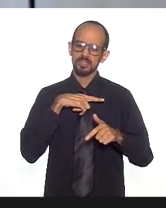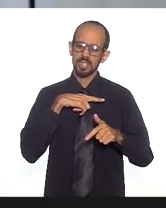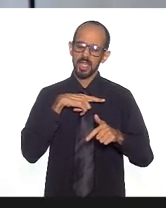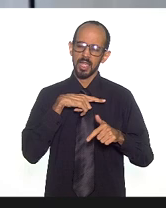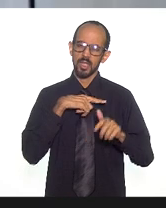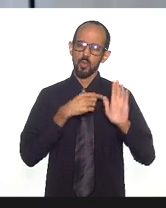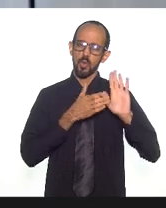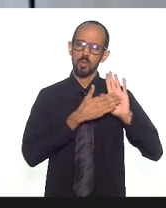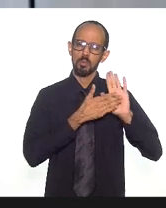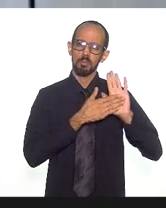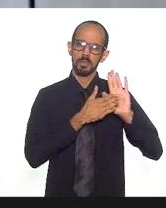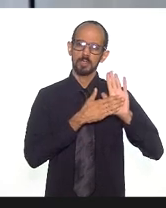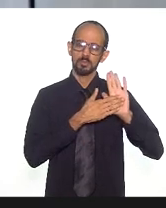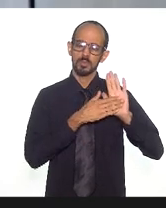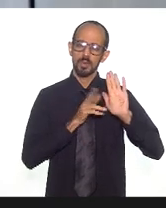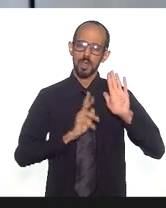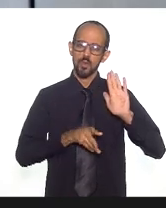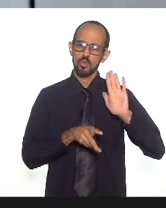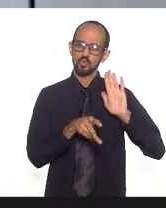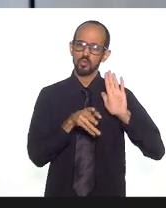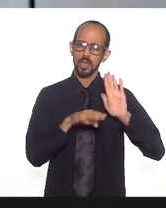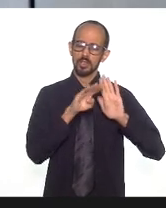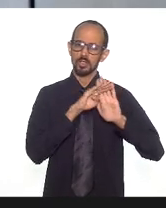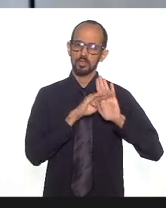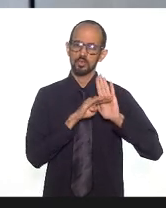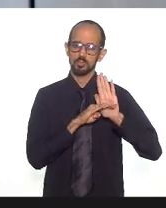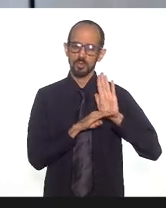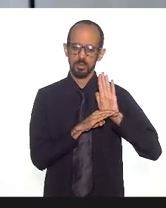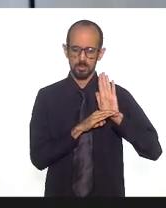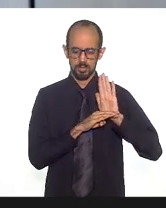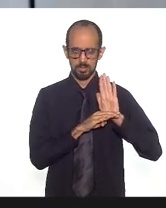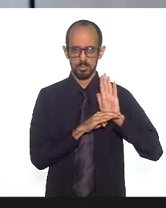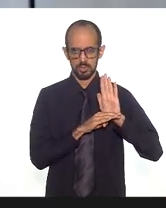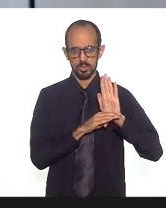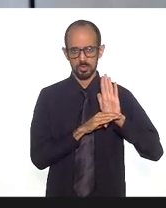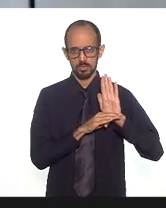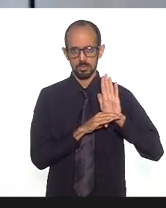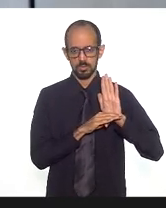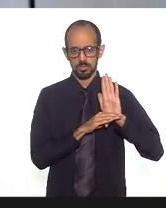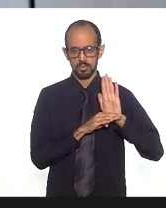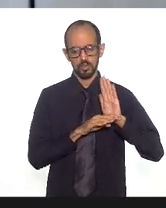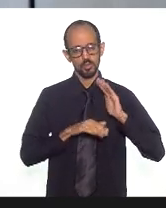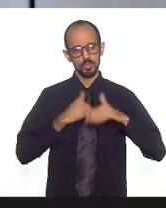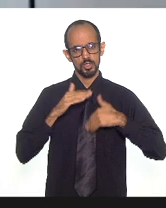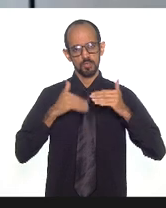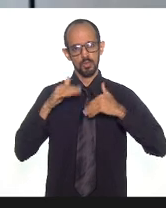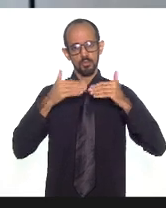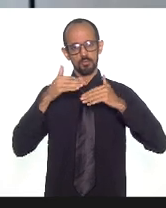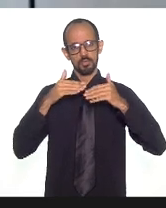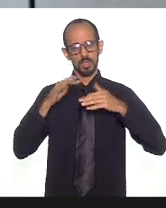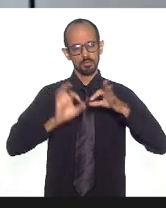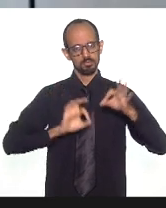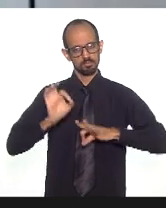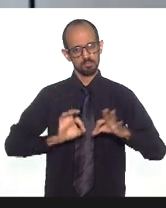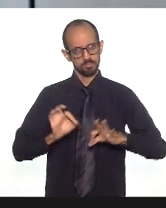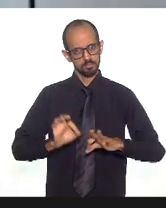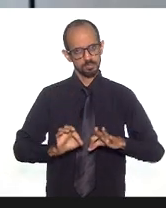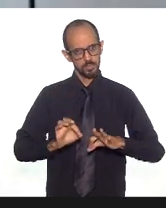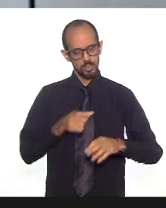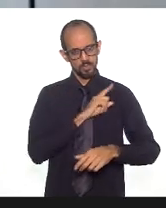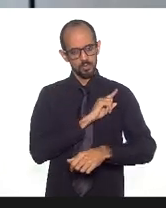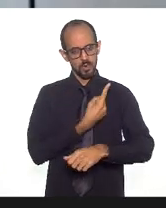dos programas estabelecidos anteriormente, né, e o seu desenvolvimento, aprimoramento e